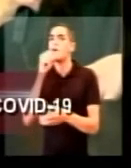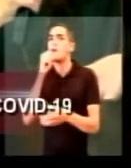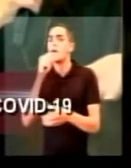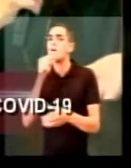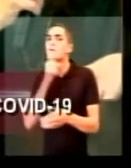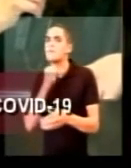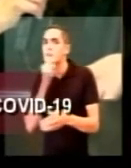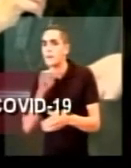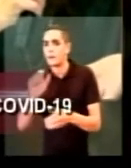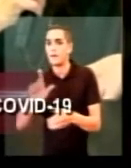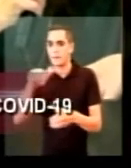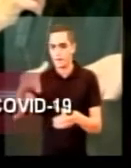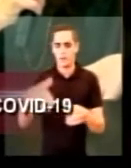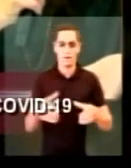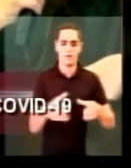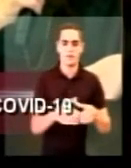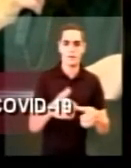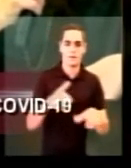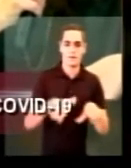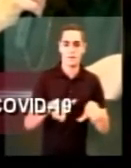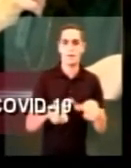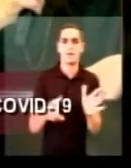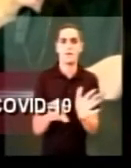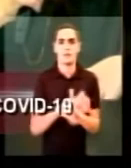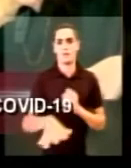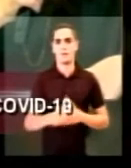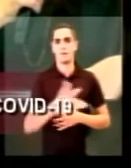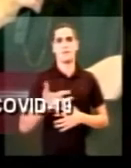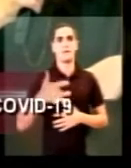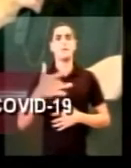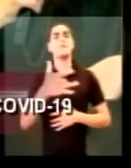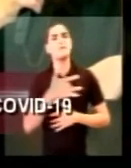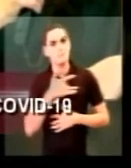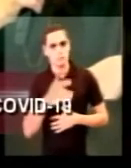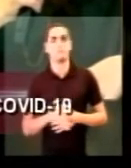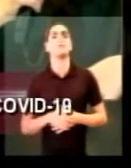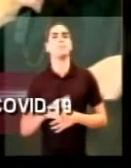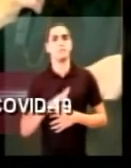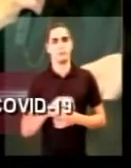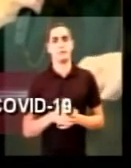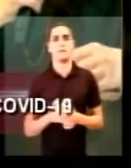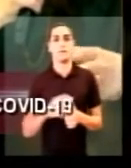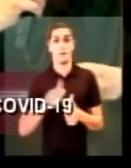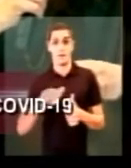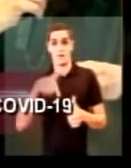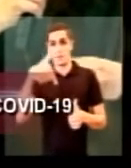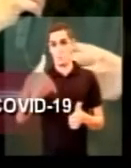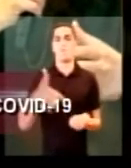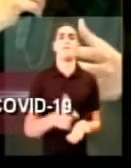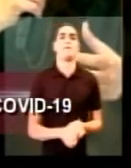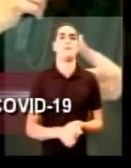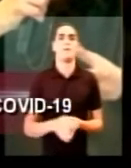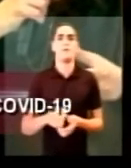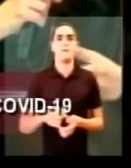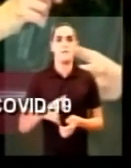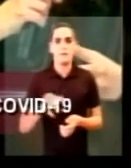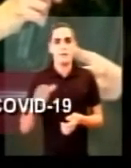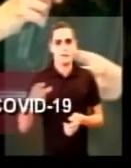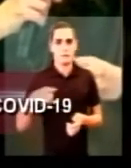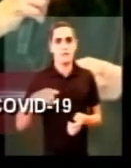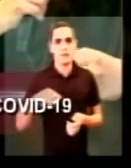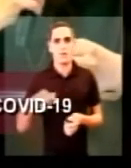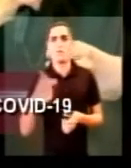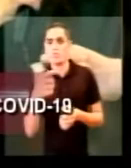acontece todos os anos com a campanha de vacinação contra a influenza, temos o conhecimento de públicos que seriam